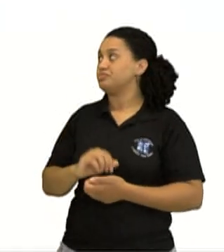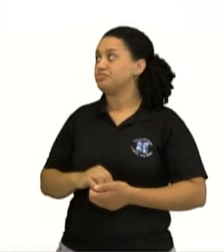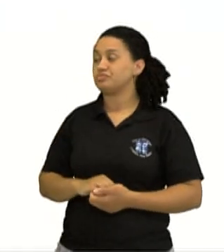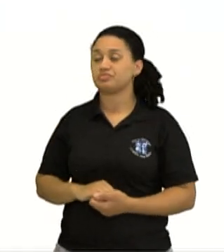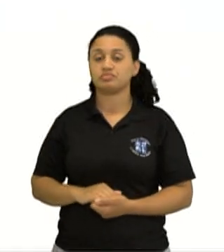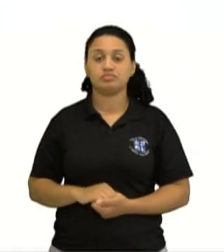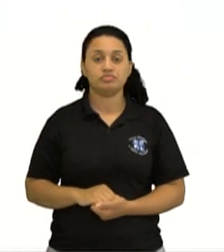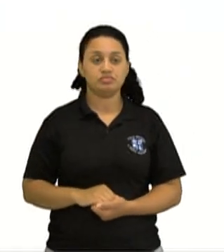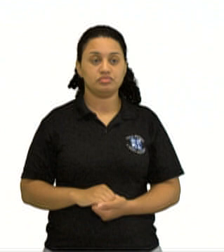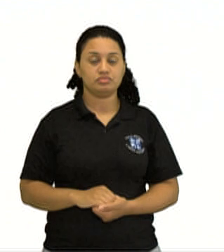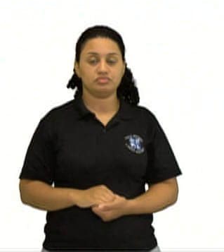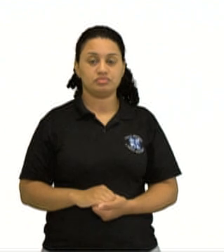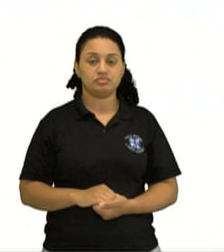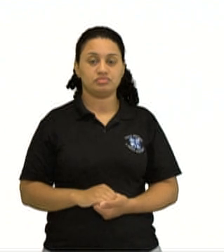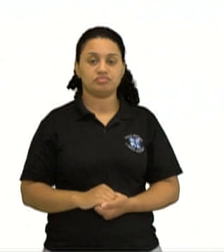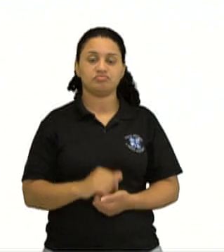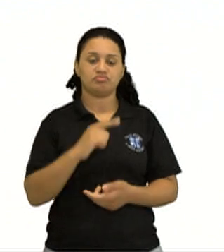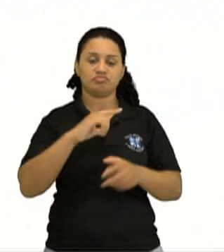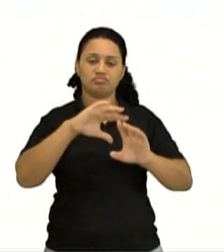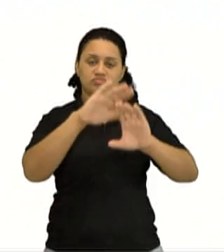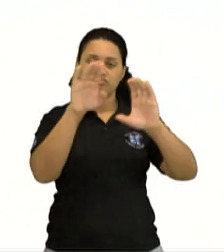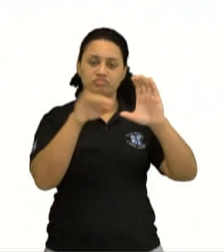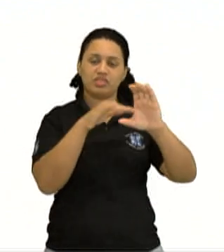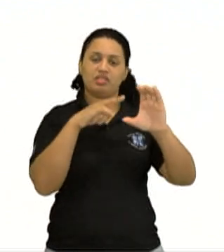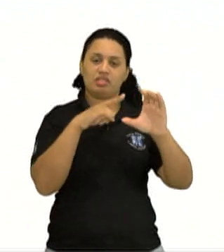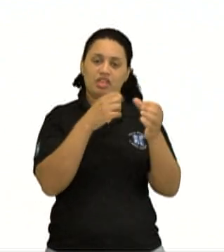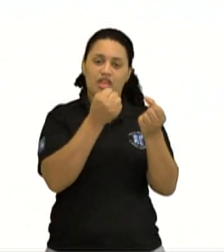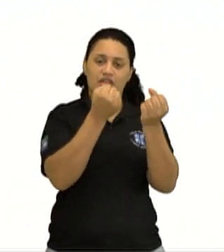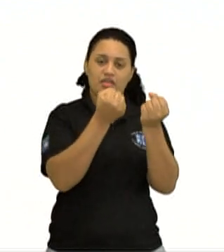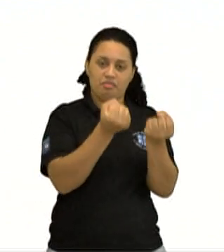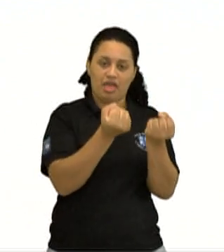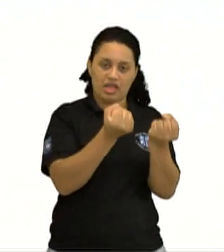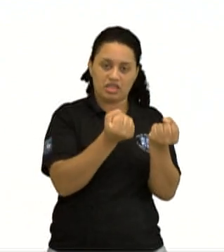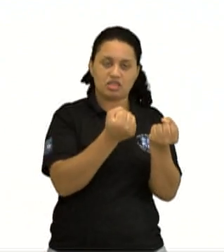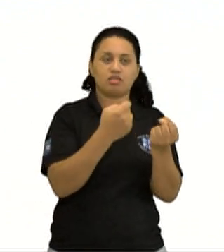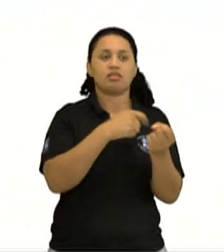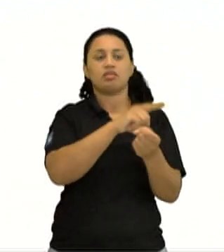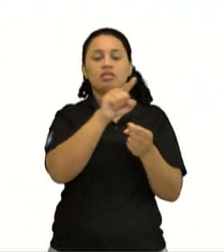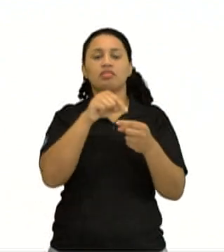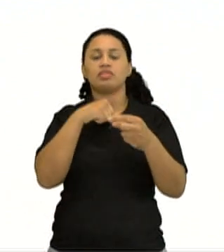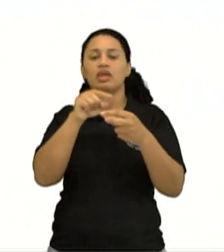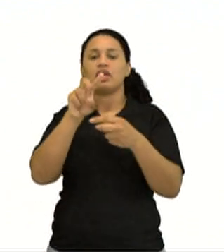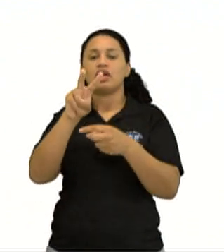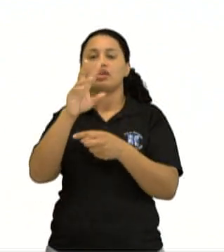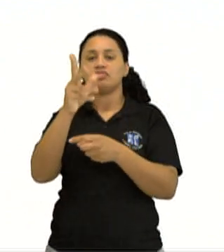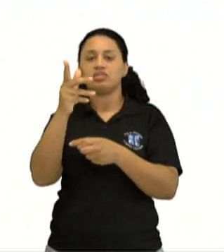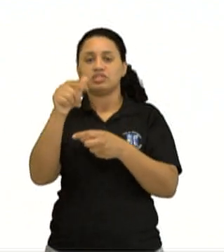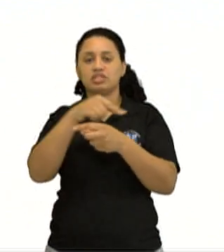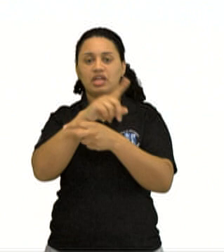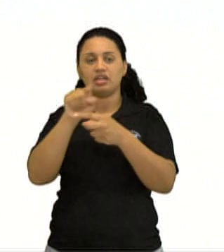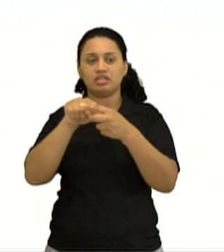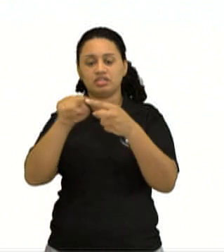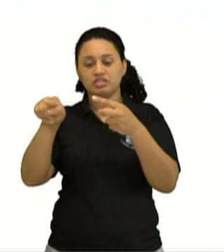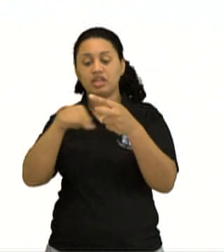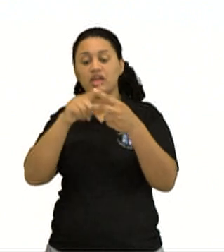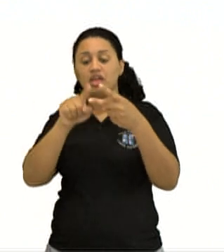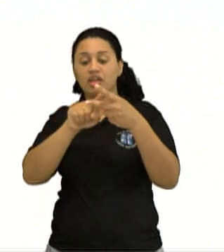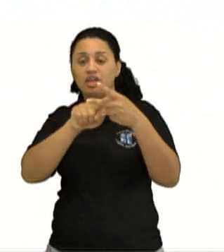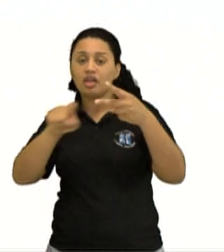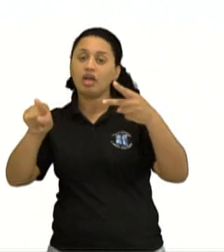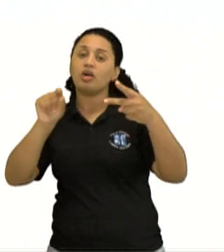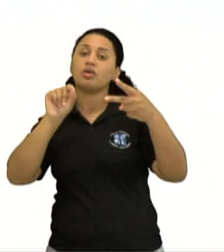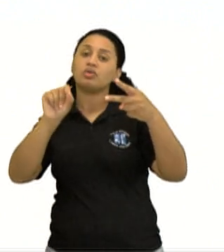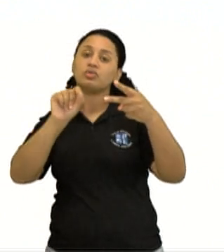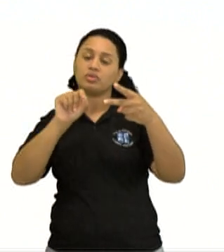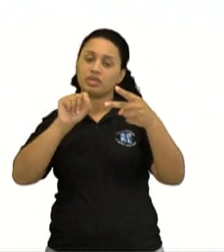você tem o vetor velocidade aqui envolvido, e esse vetor velocidade está na mesma direção e sentido da quantidade de movimento, certo? E